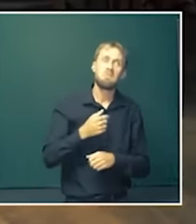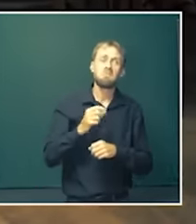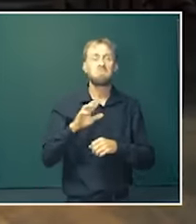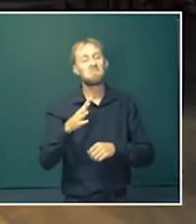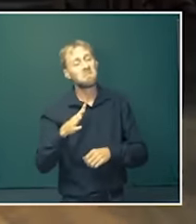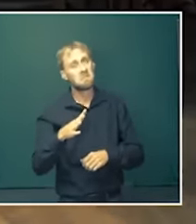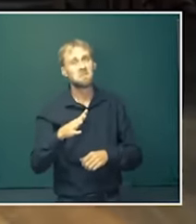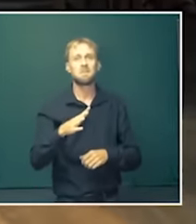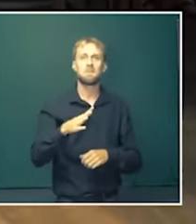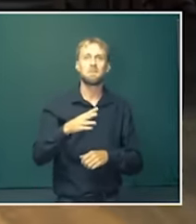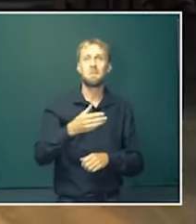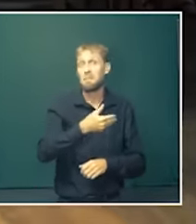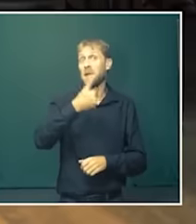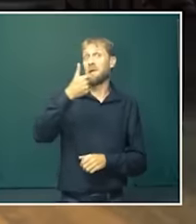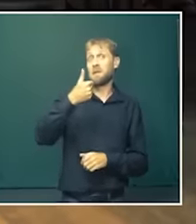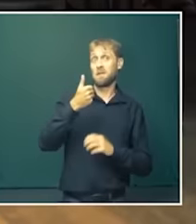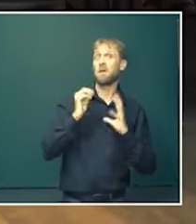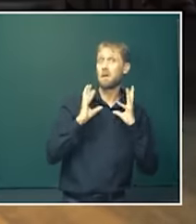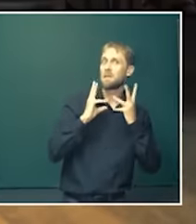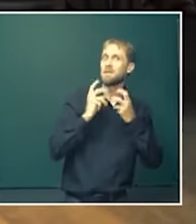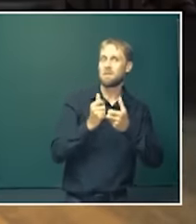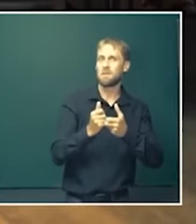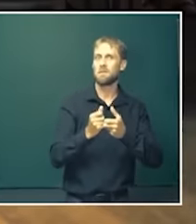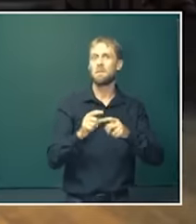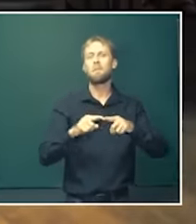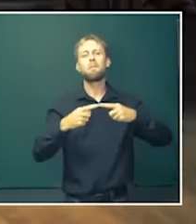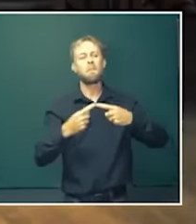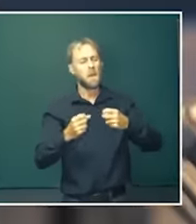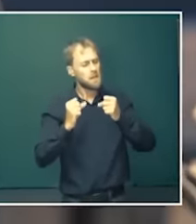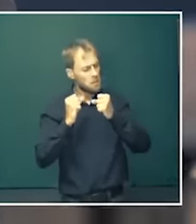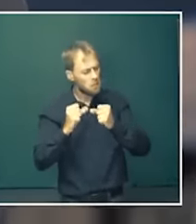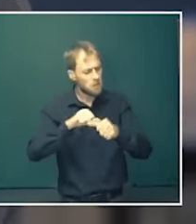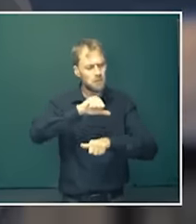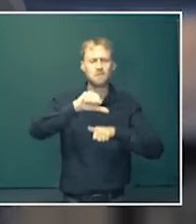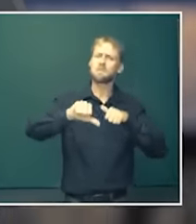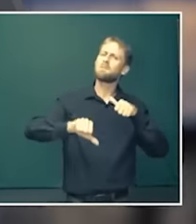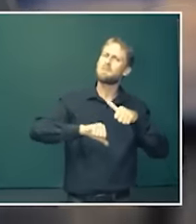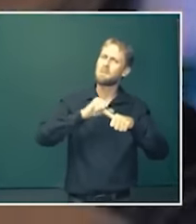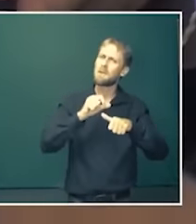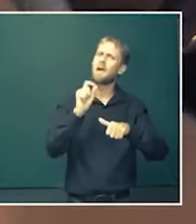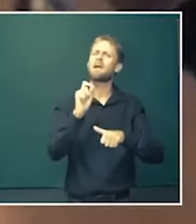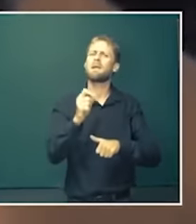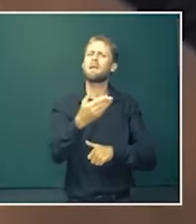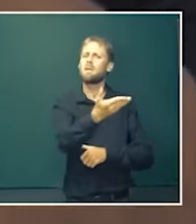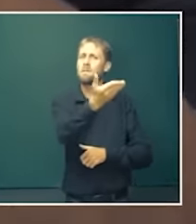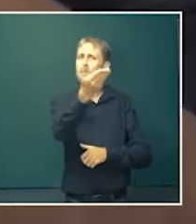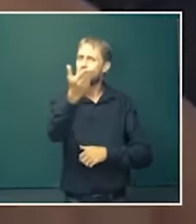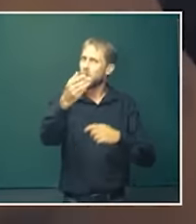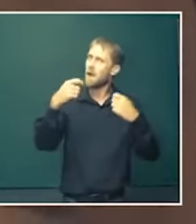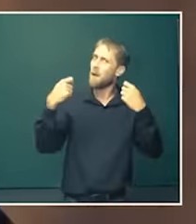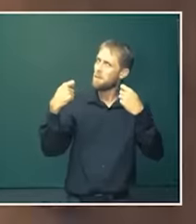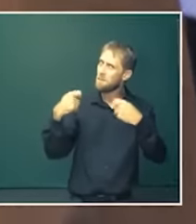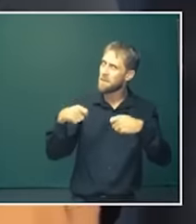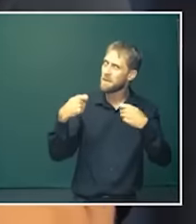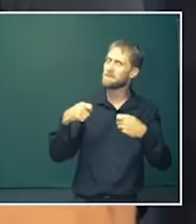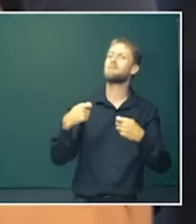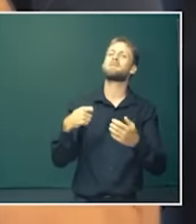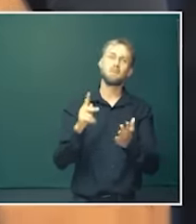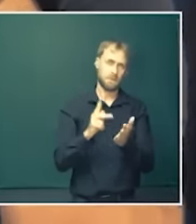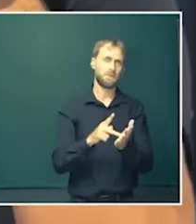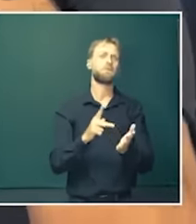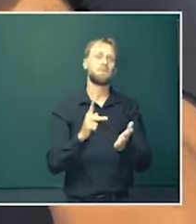tudo, mas pra viver no seu mundo eu posso ser quem você precisar. Ah,